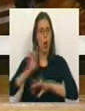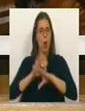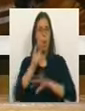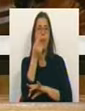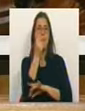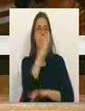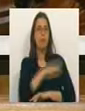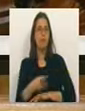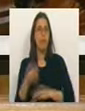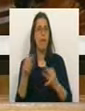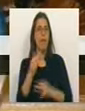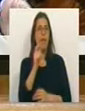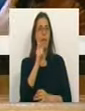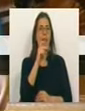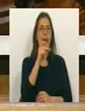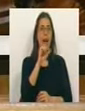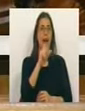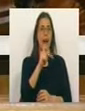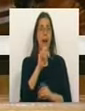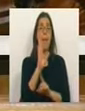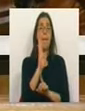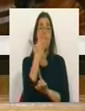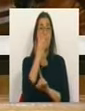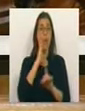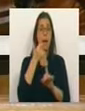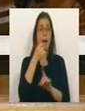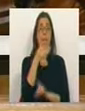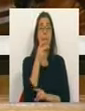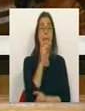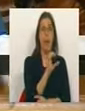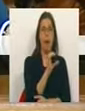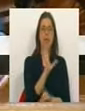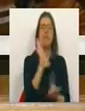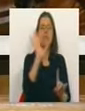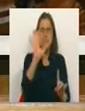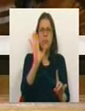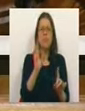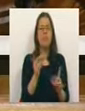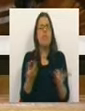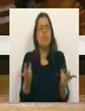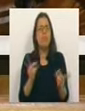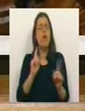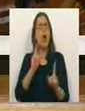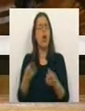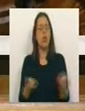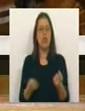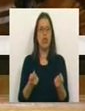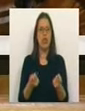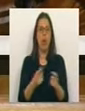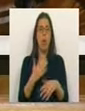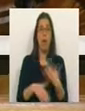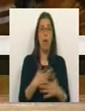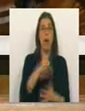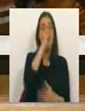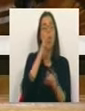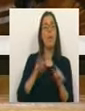execução financeira do FEAGA, isto é, o primeiro pilar da PAC. Afinal, qual é a gestão dinâmica que